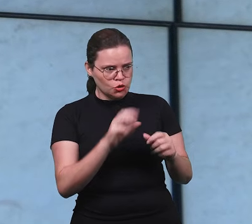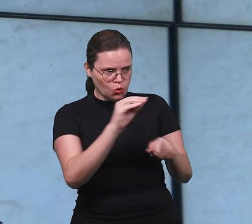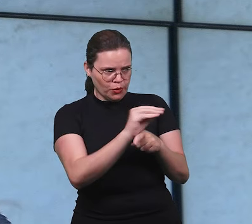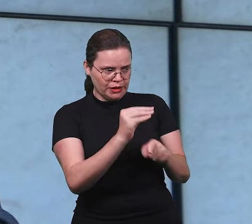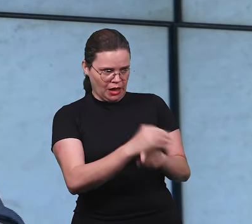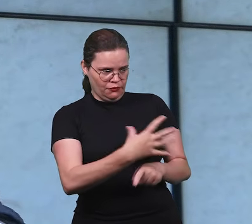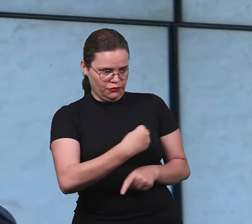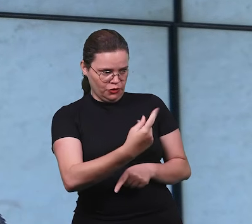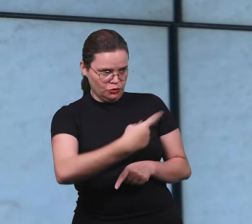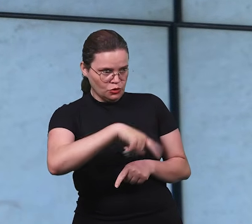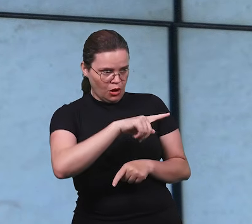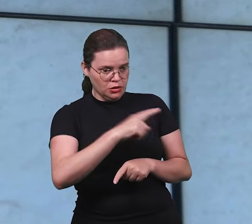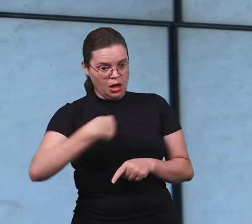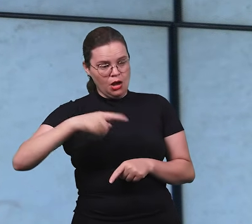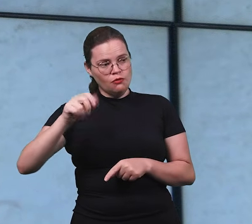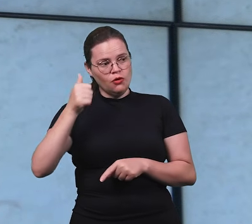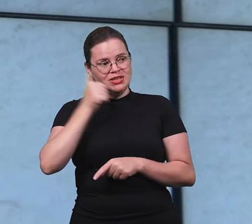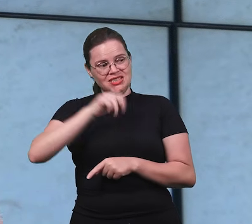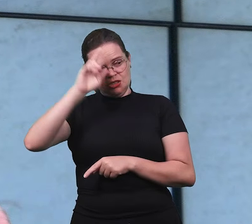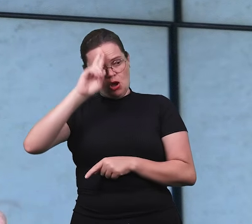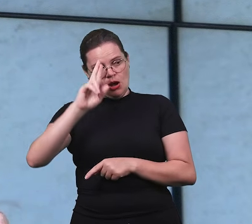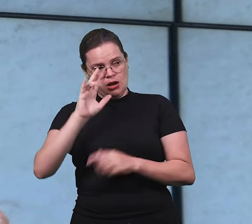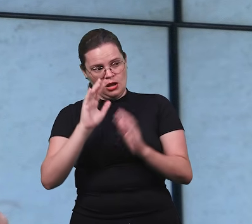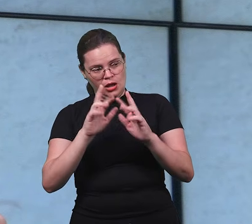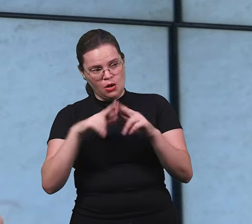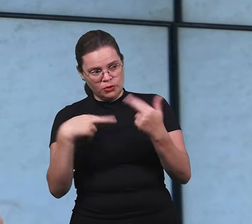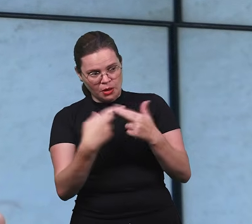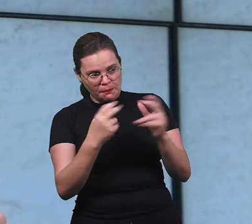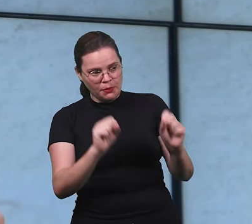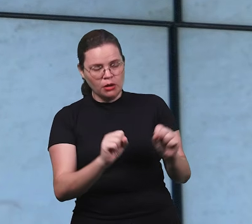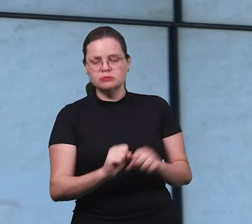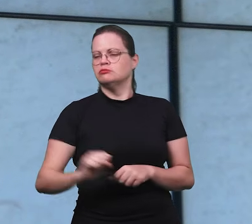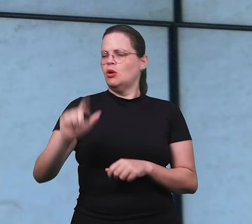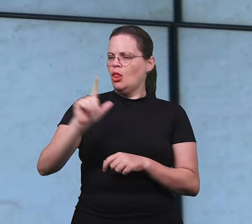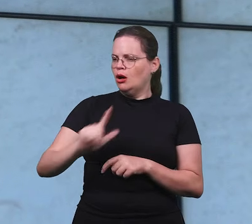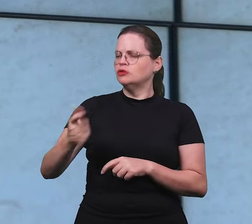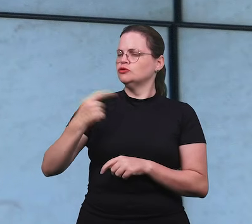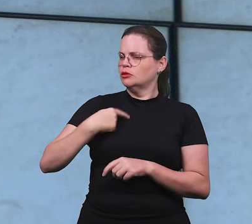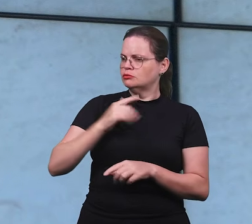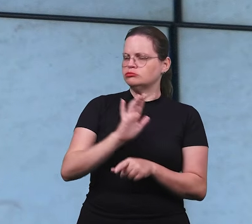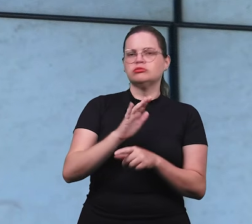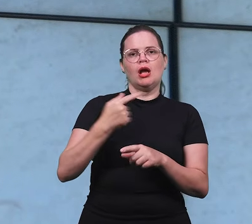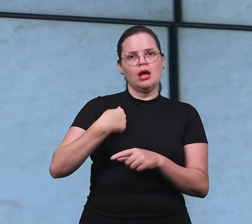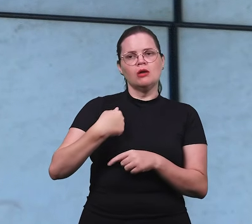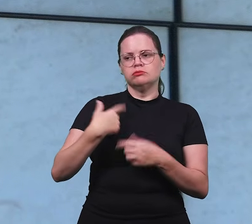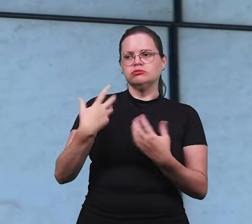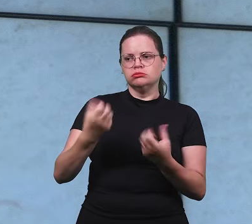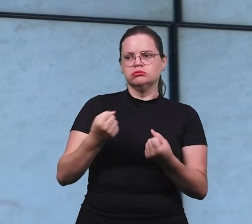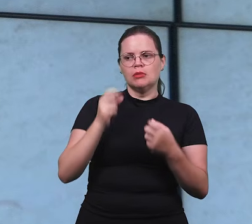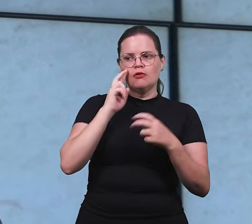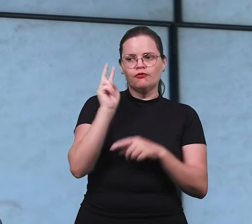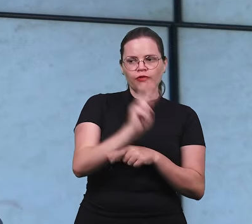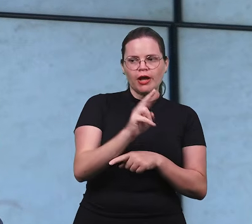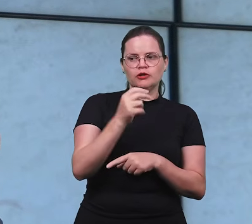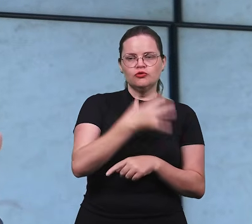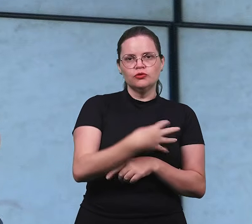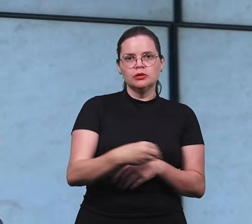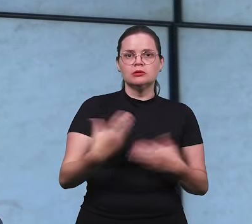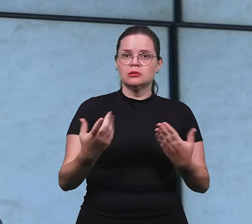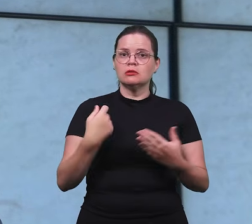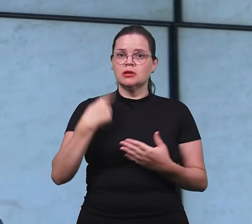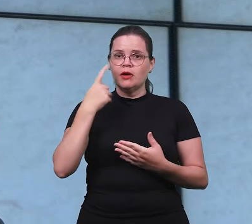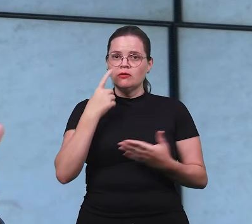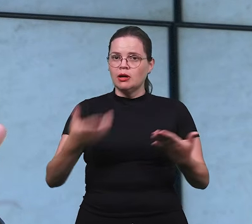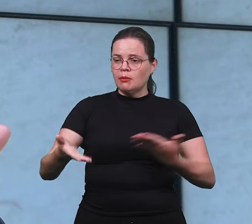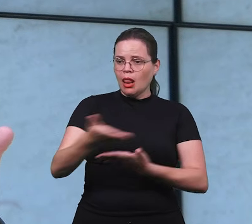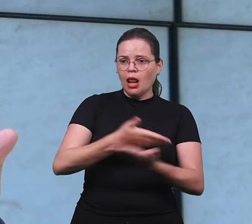Então, isso tudo você está dando suporte. E você vai ver o quê? Você vai ver o resultado do fruto, a alegria, né?